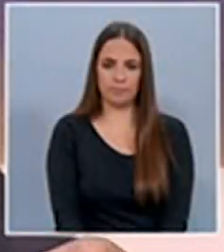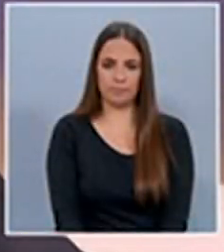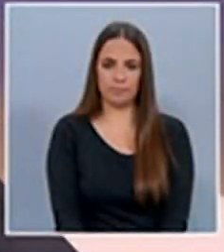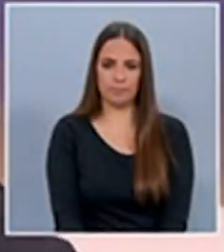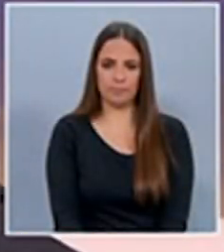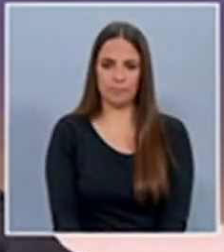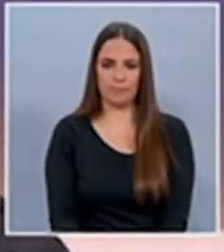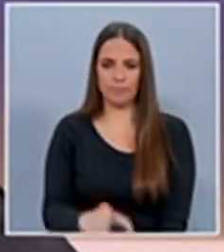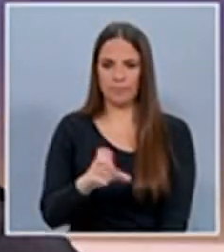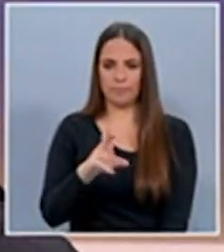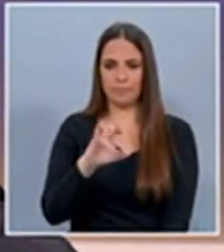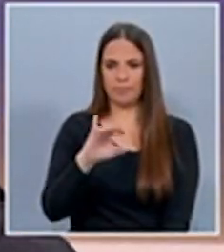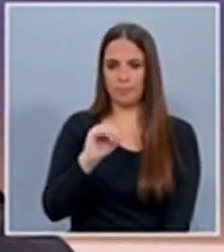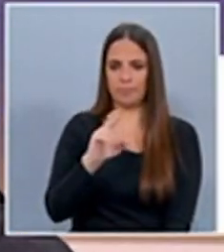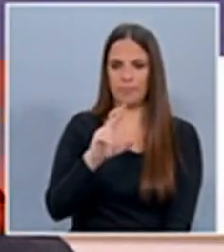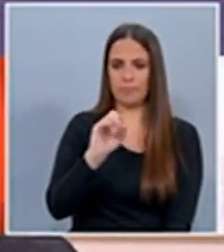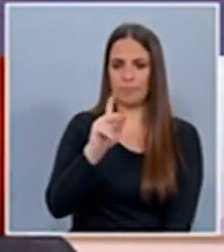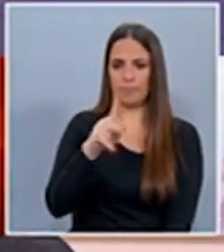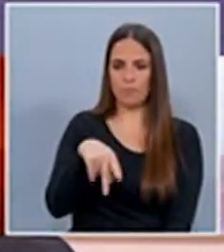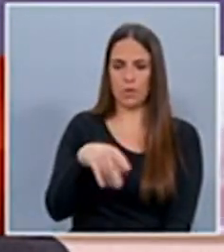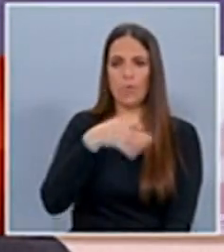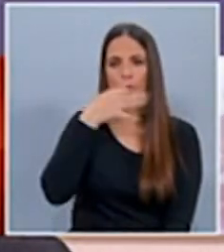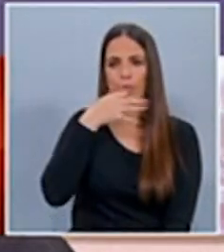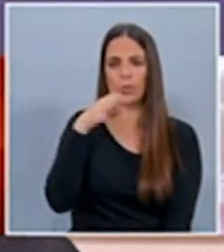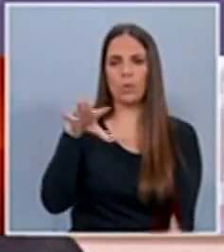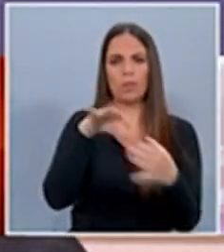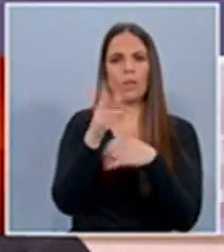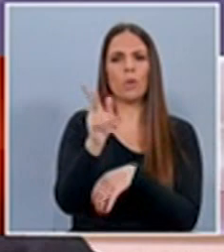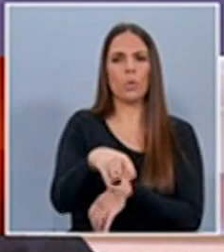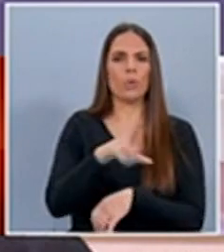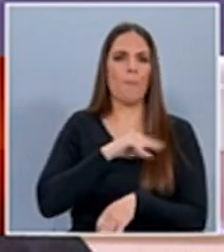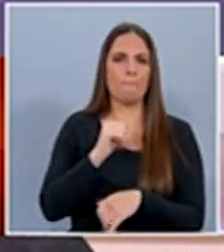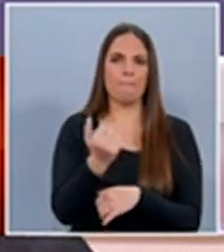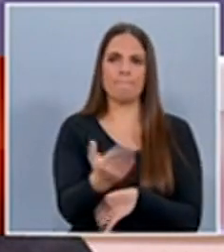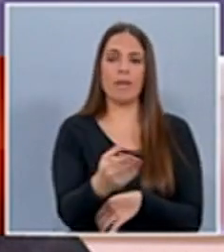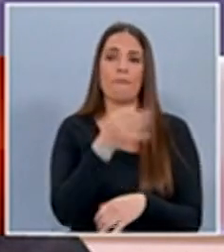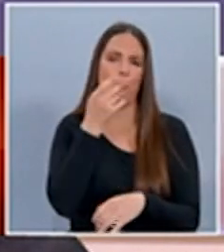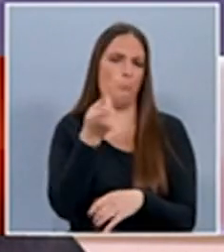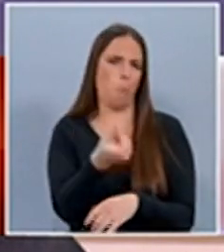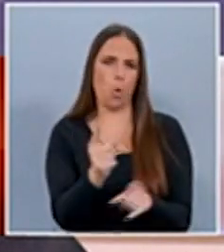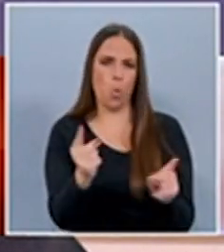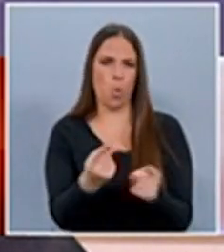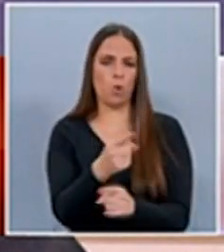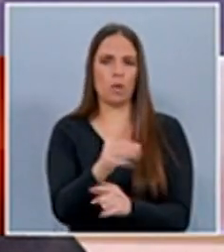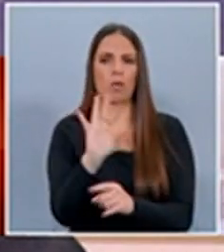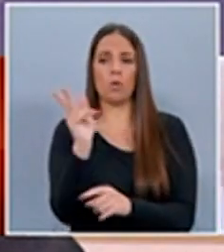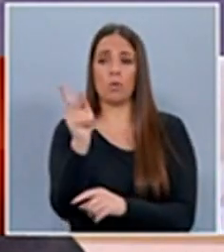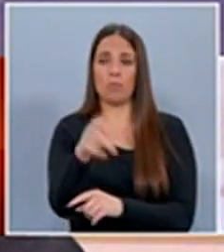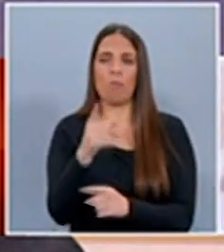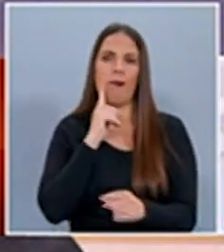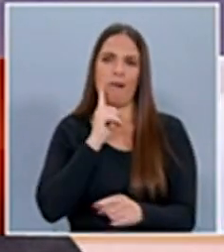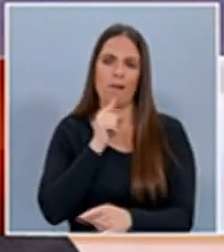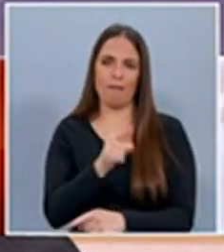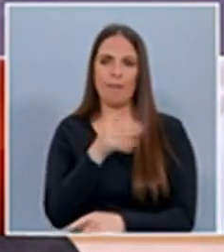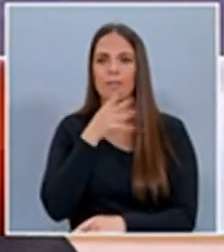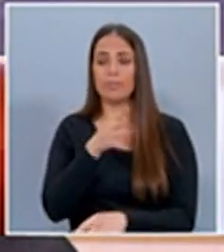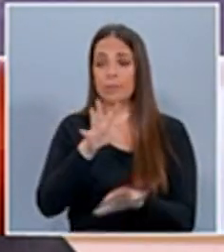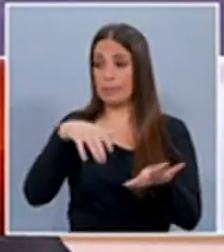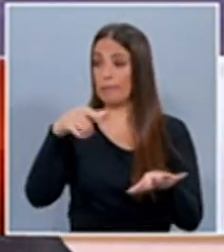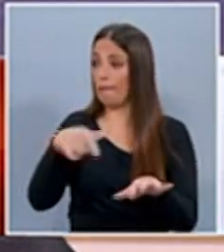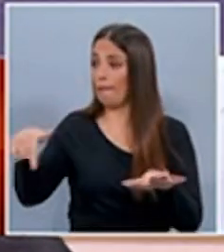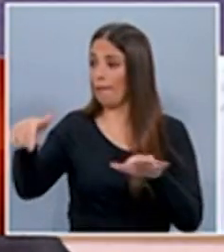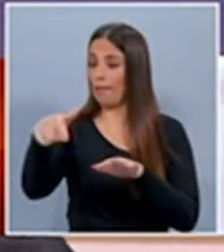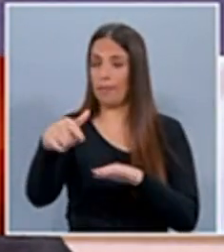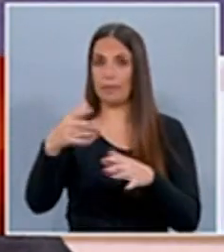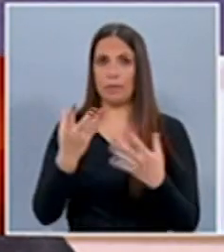Chris Rock quebrou o silêncio sobre o que se passou nos Oscars, mas falou pouco sobre o assunto. Durante uma atuação em Boston, o comediante disse à plateia que ainda